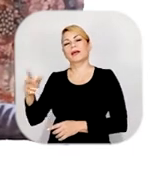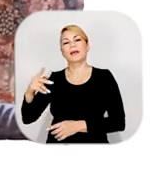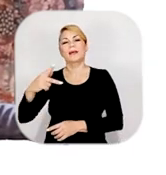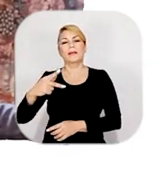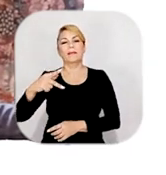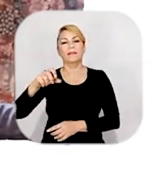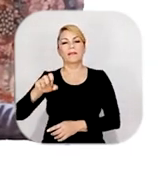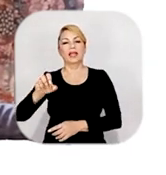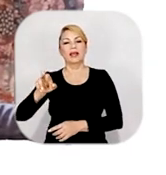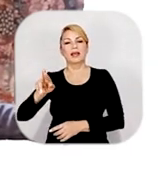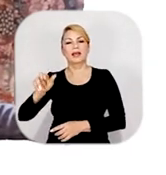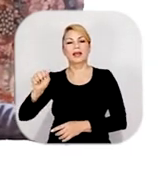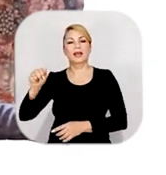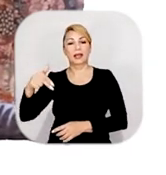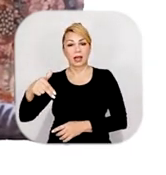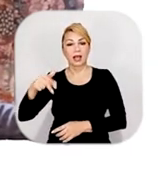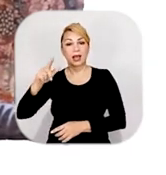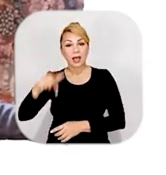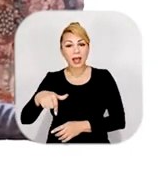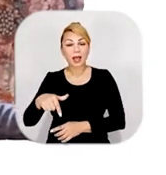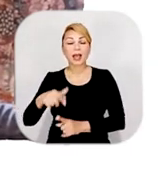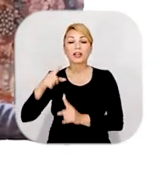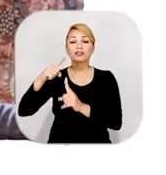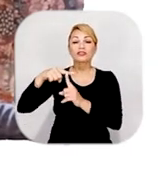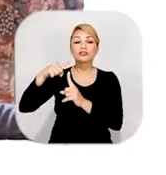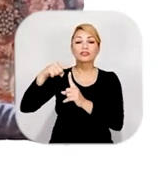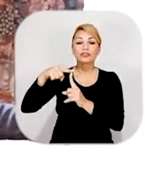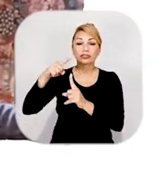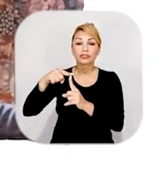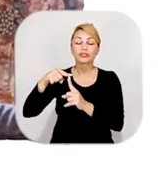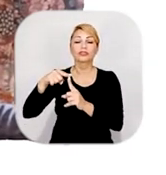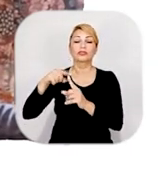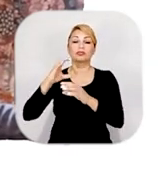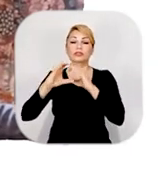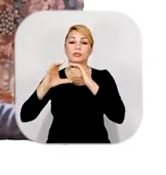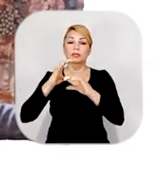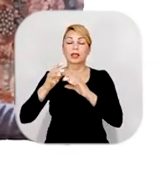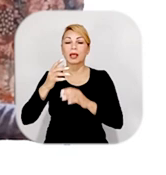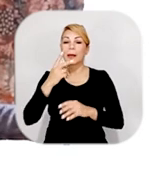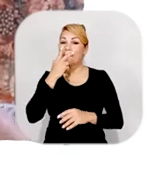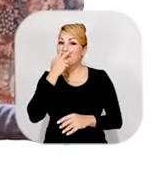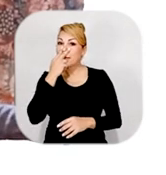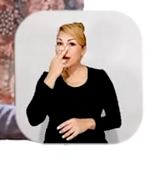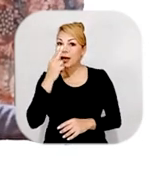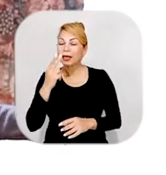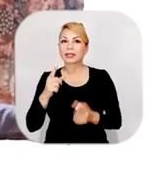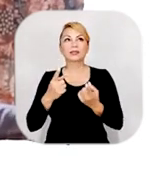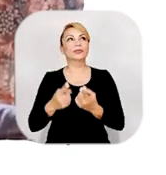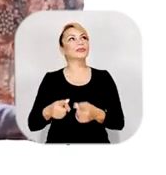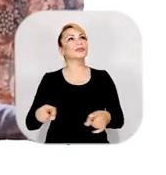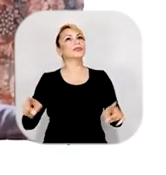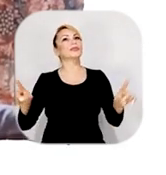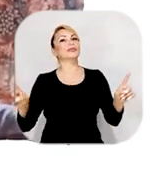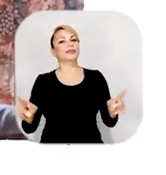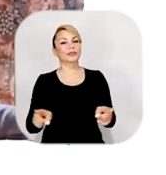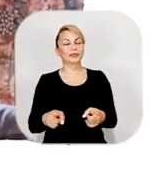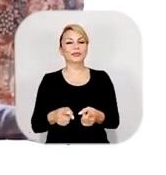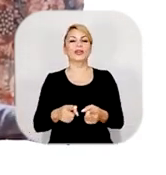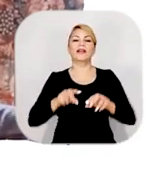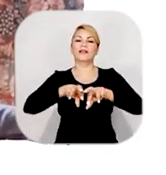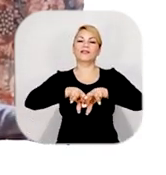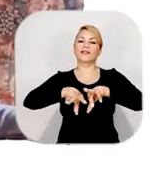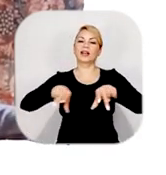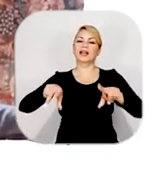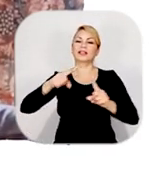uma modalidade, um estilo de música que é quase como uma orquestra, que cada um, são vários tipos de flauta, e você tem